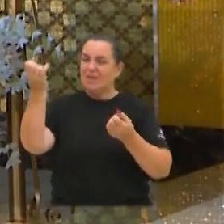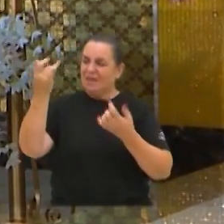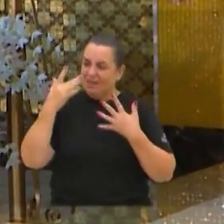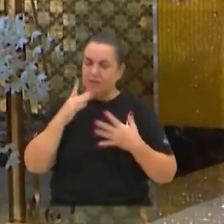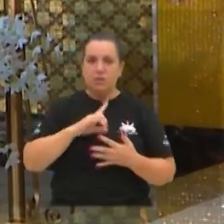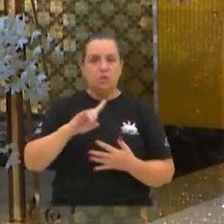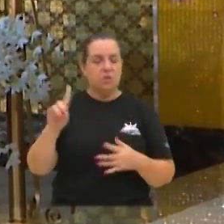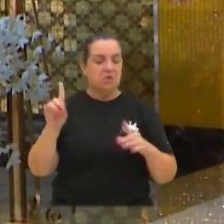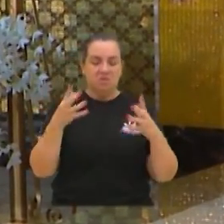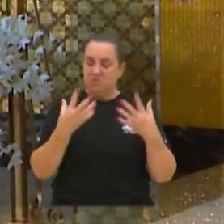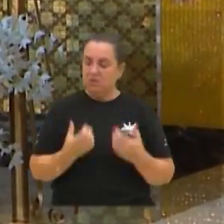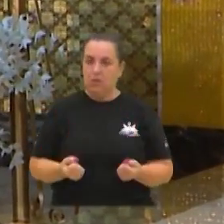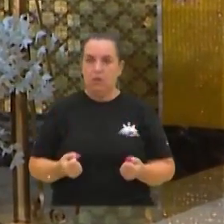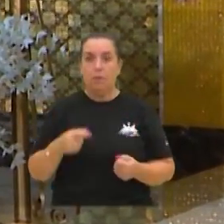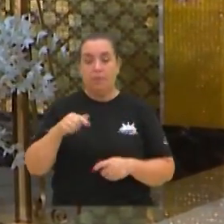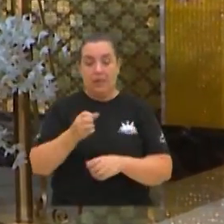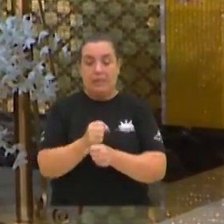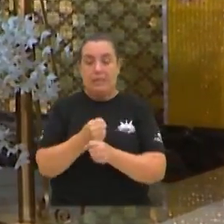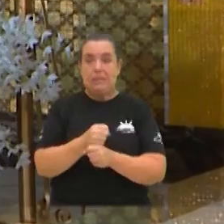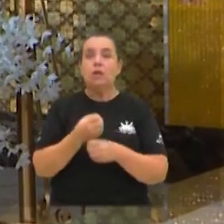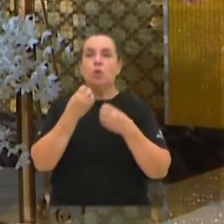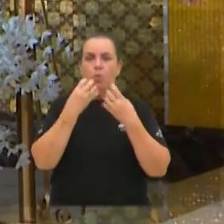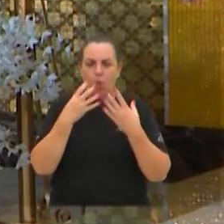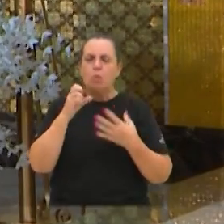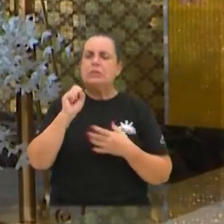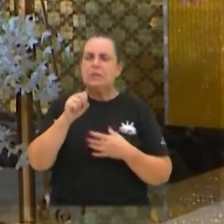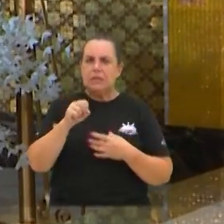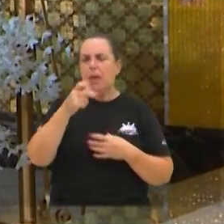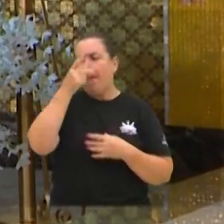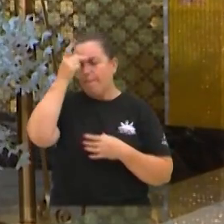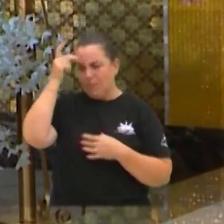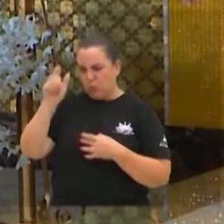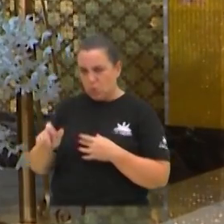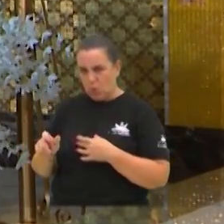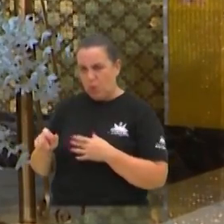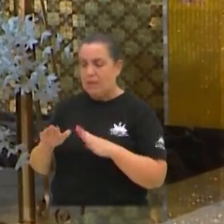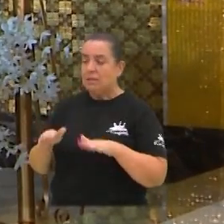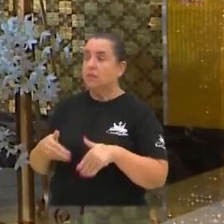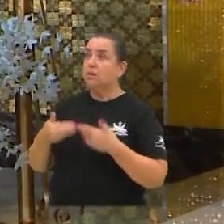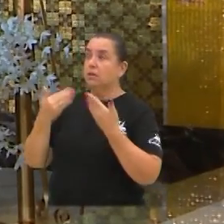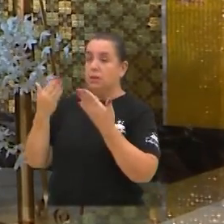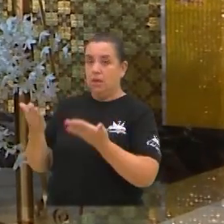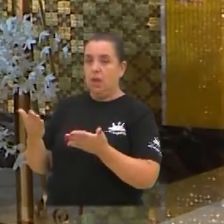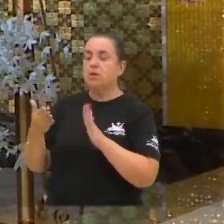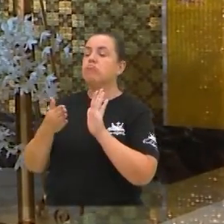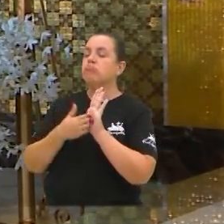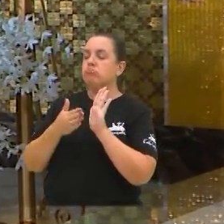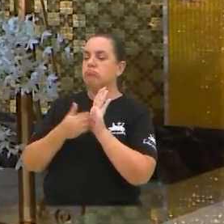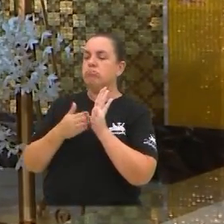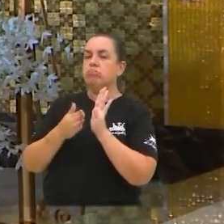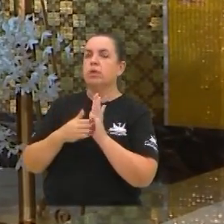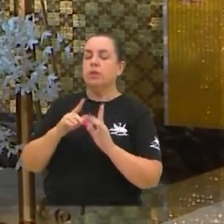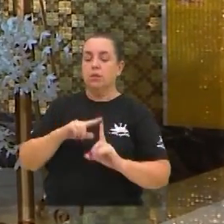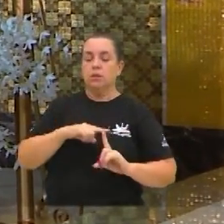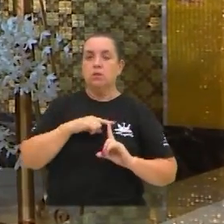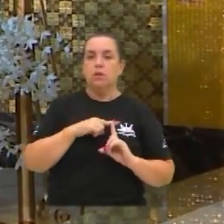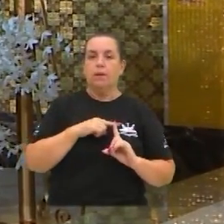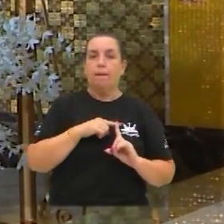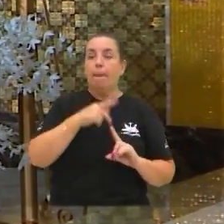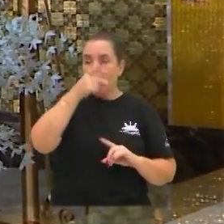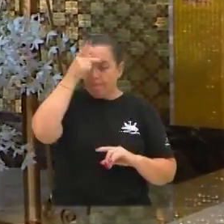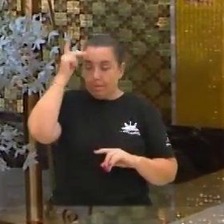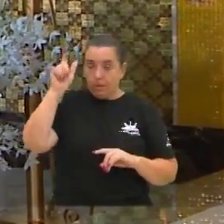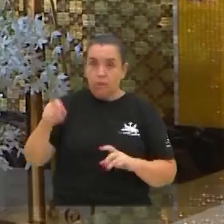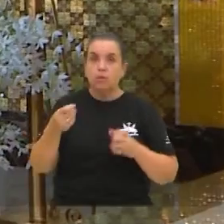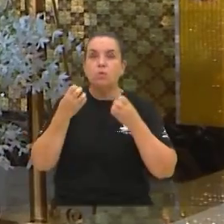Deus. Este ano será bom, sim, se as pessoas se renderem à proposta cristã, se as pessoas